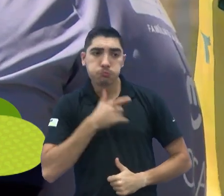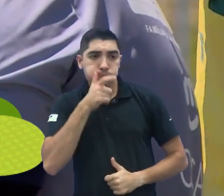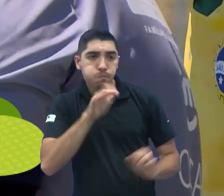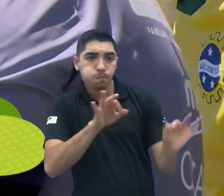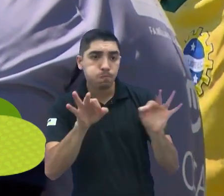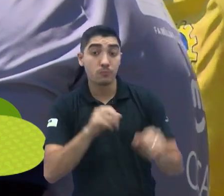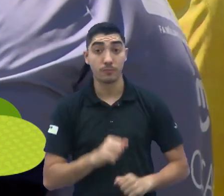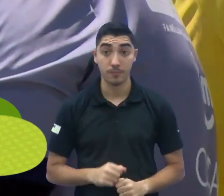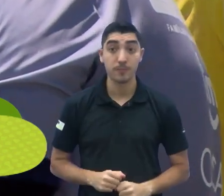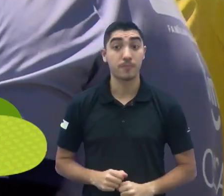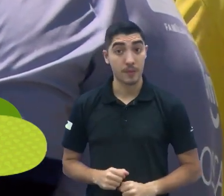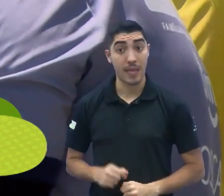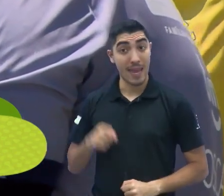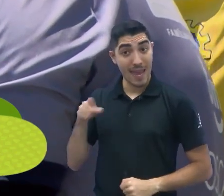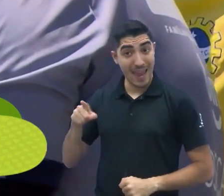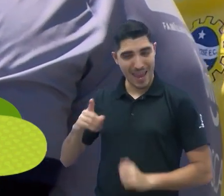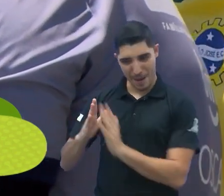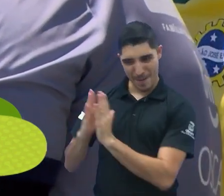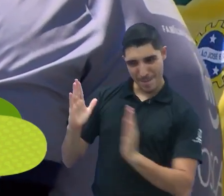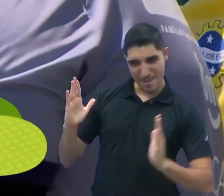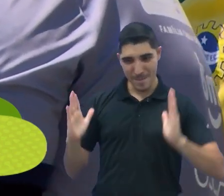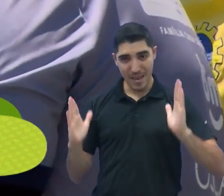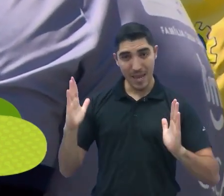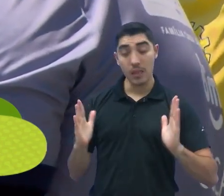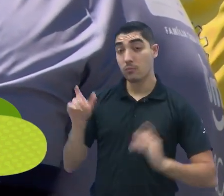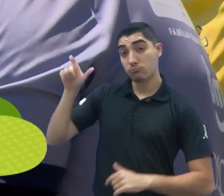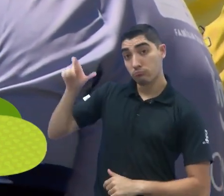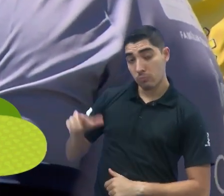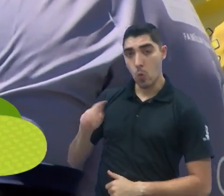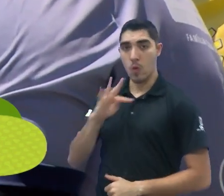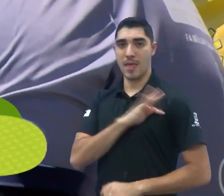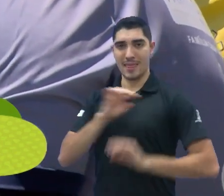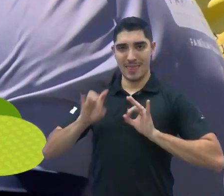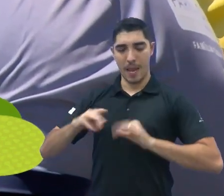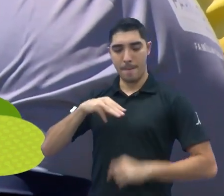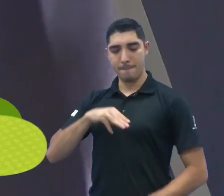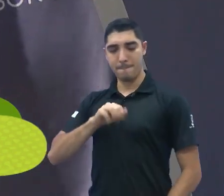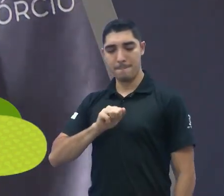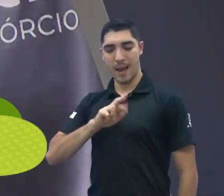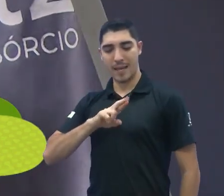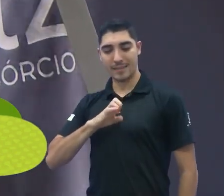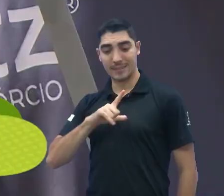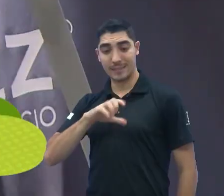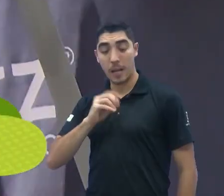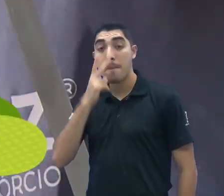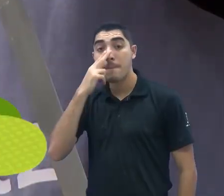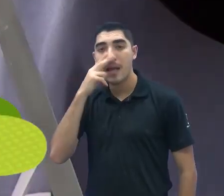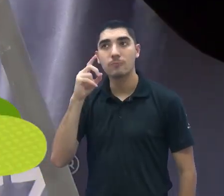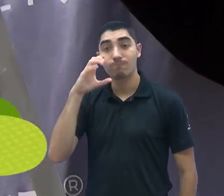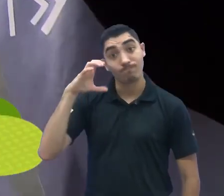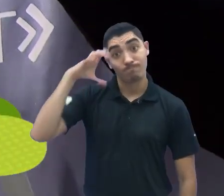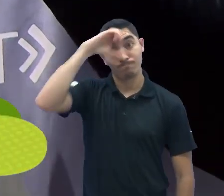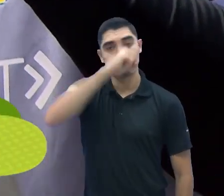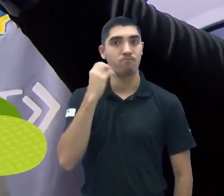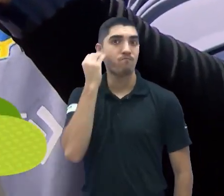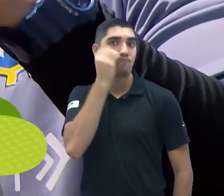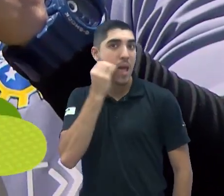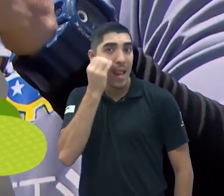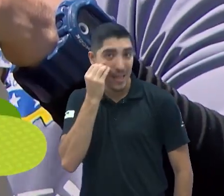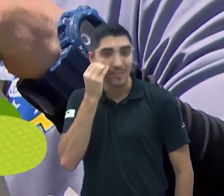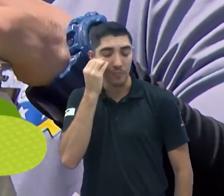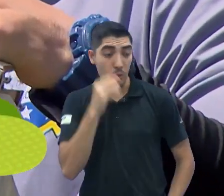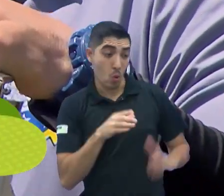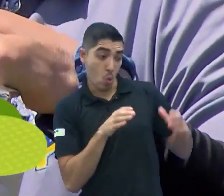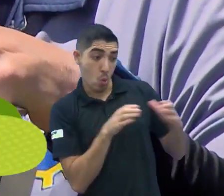também serviu para dar mais experiência ao técnico Marcelo Marelli. Ele é o homem de confiança da